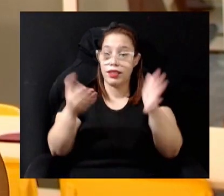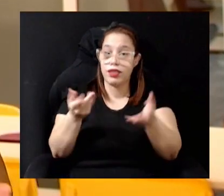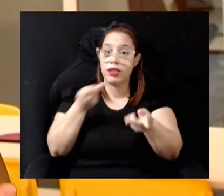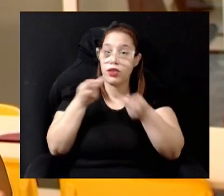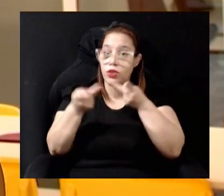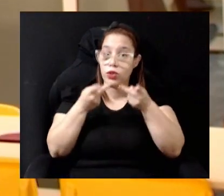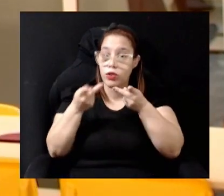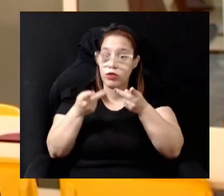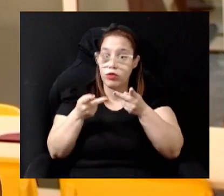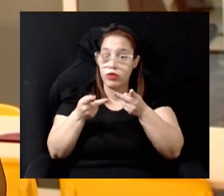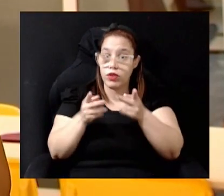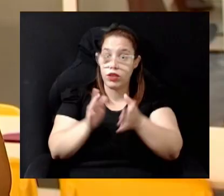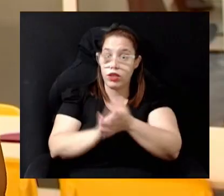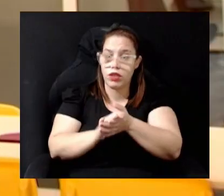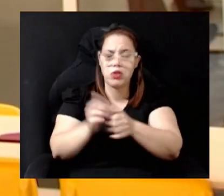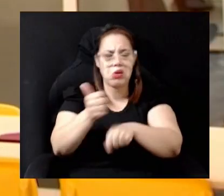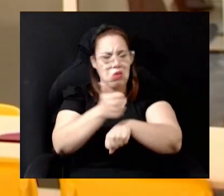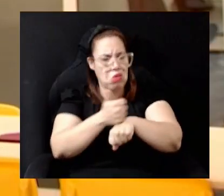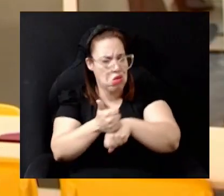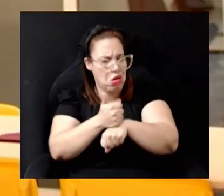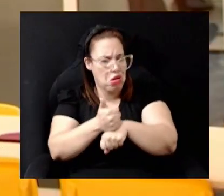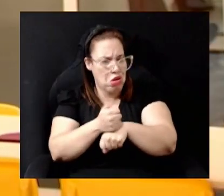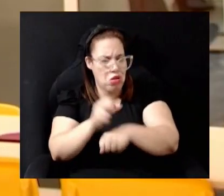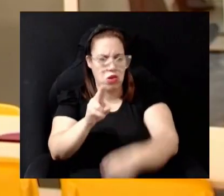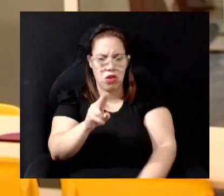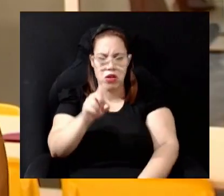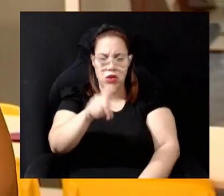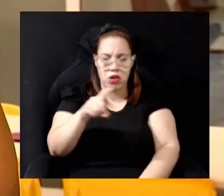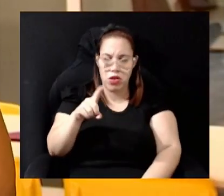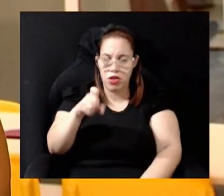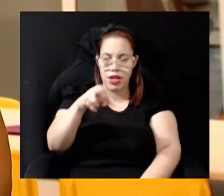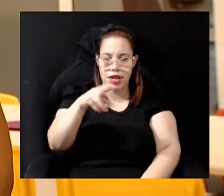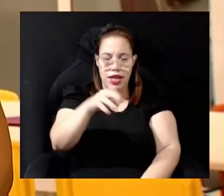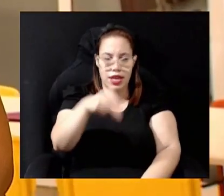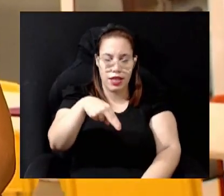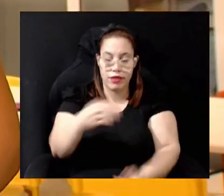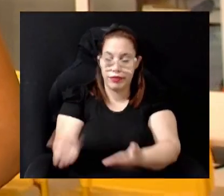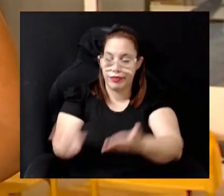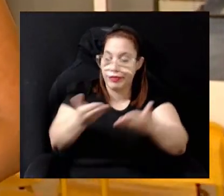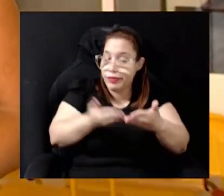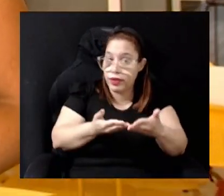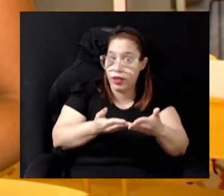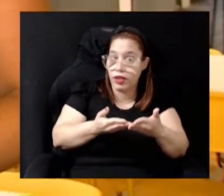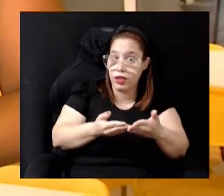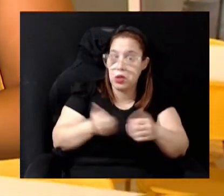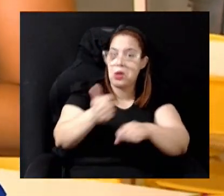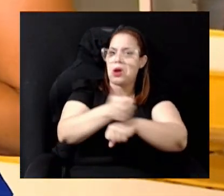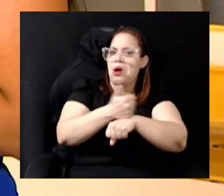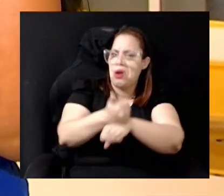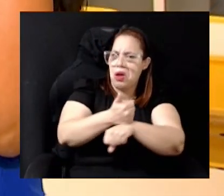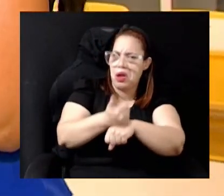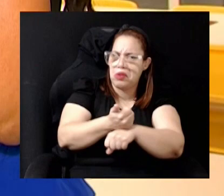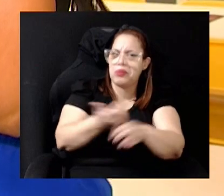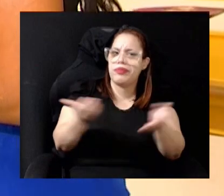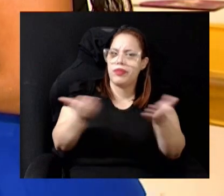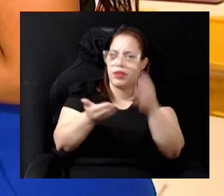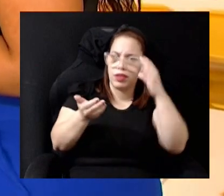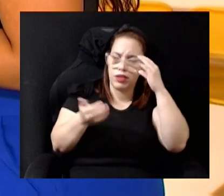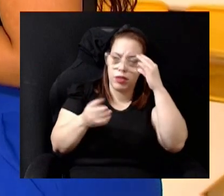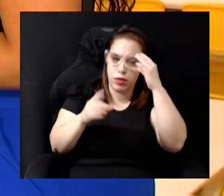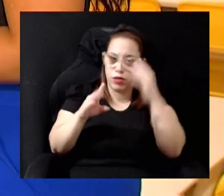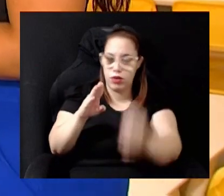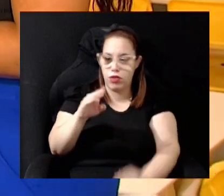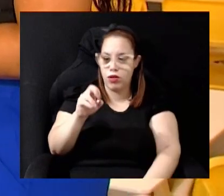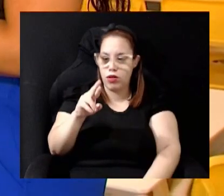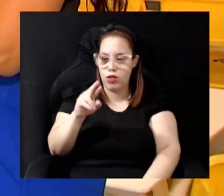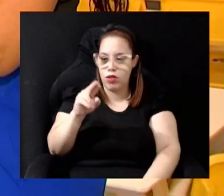sobre essa profissão UX Designer, nós trouxemos um profissional na área, o Bruno Rigolino.